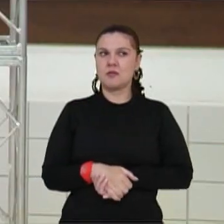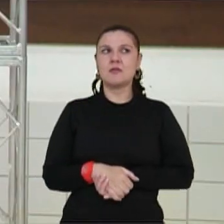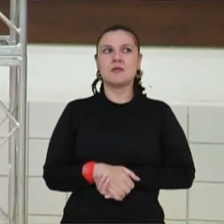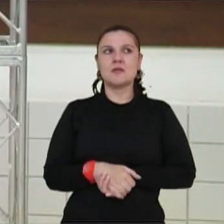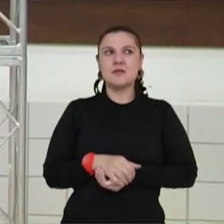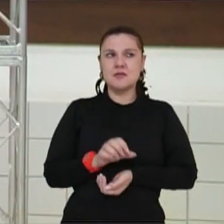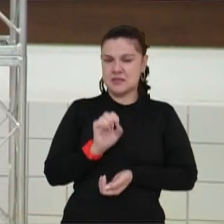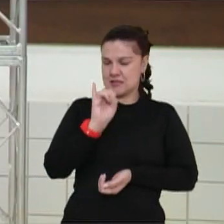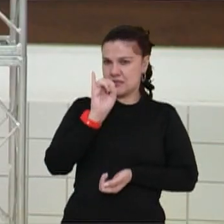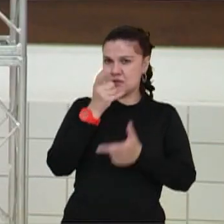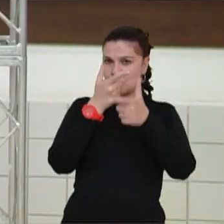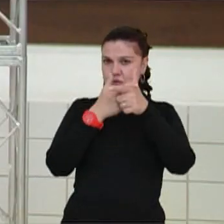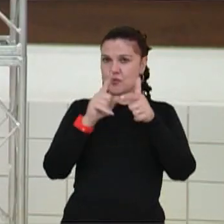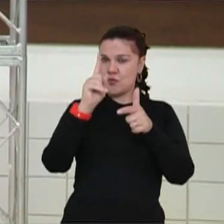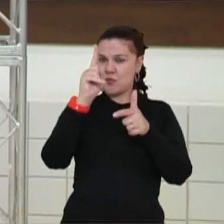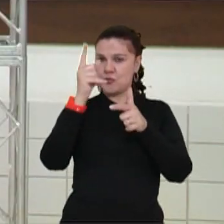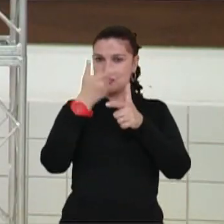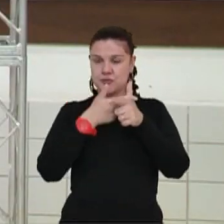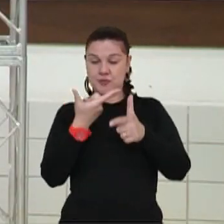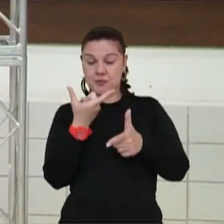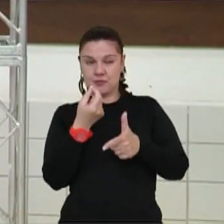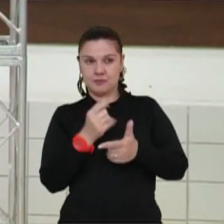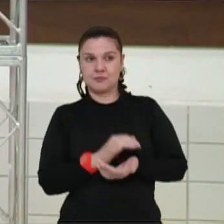Se eu dividir o 1 por 20,